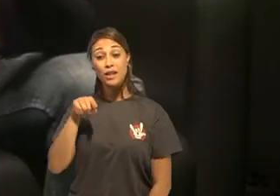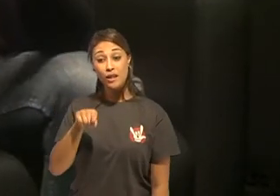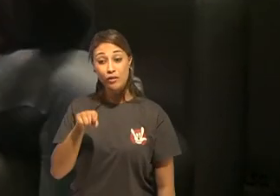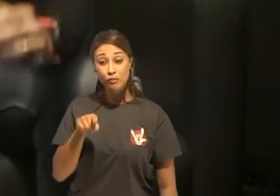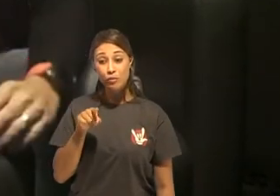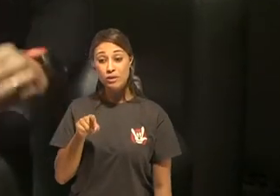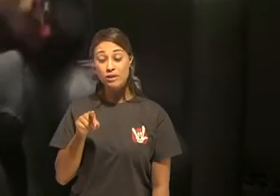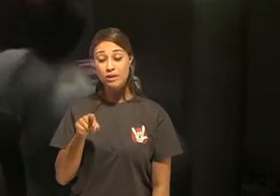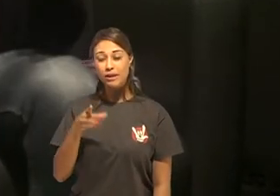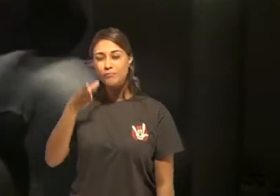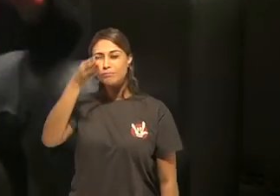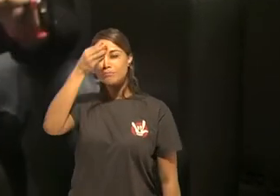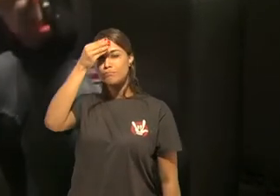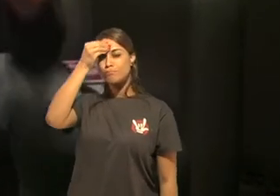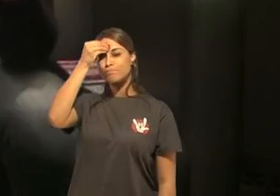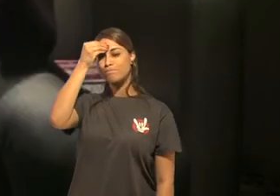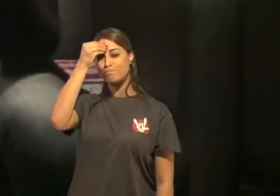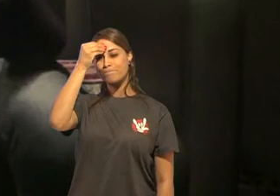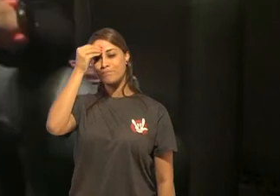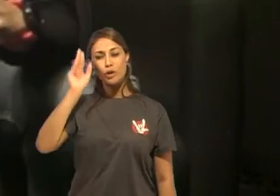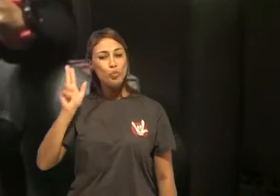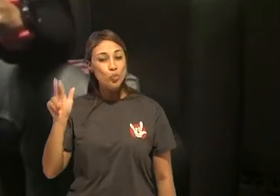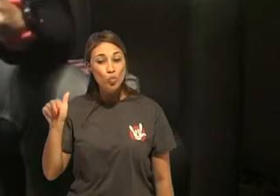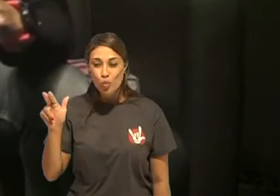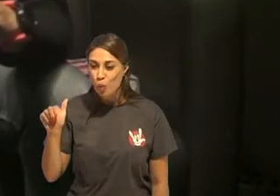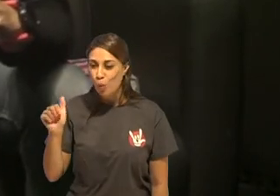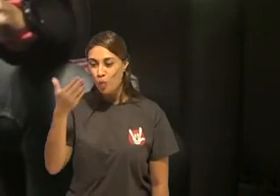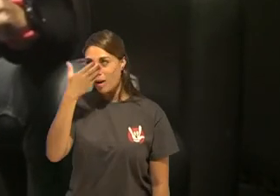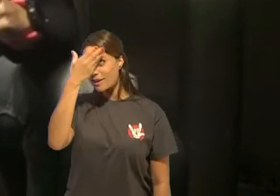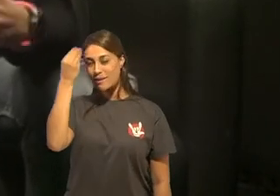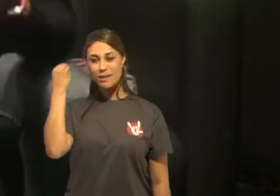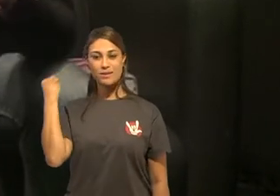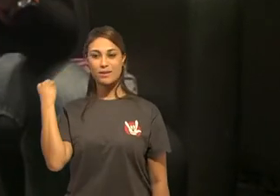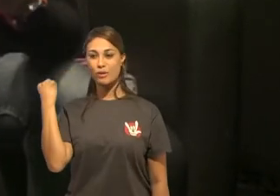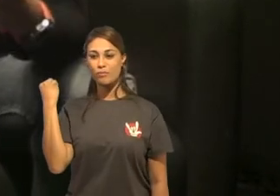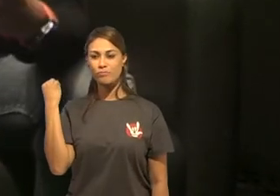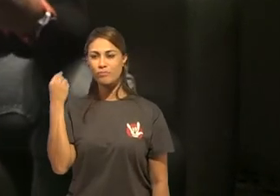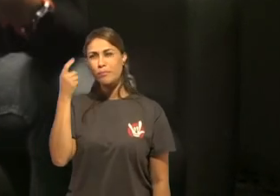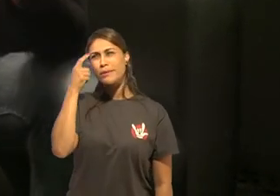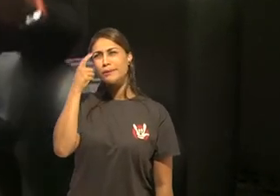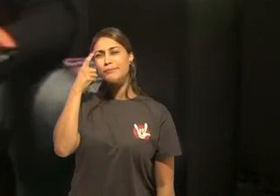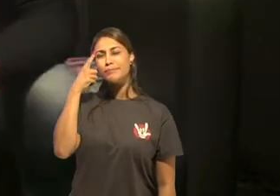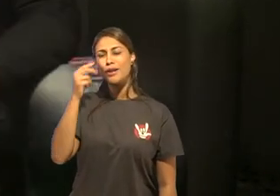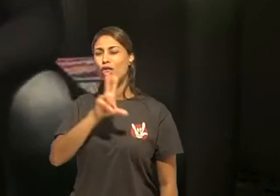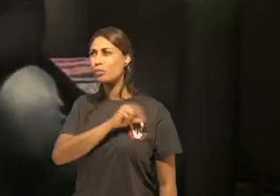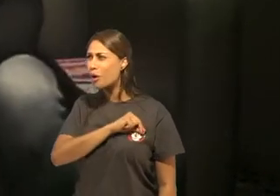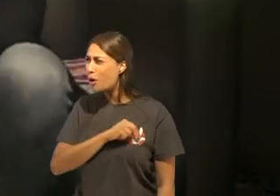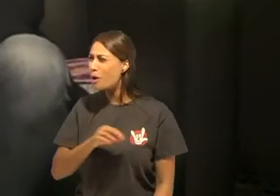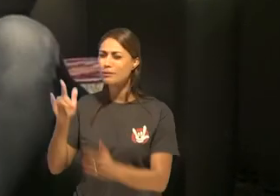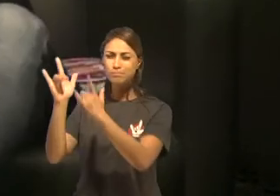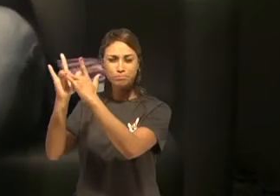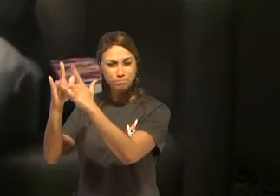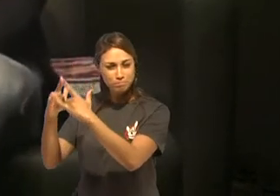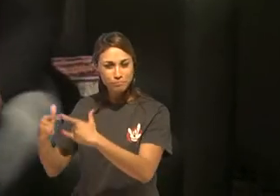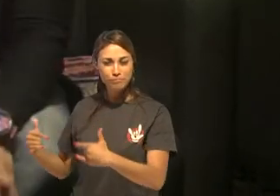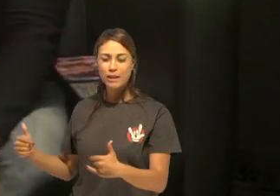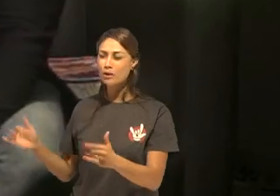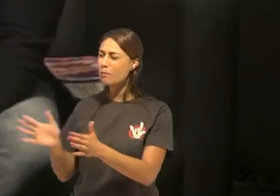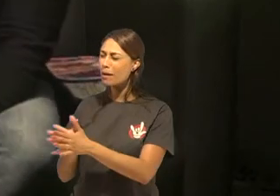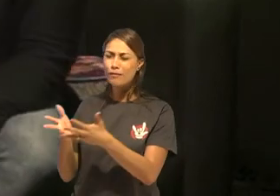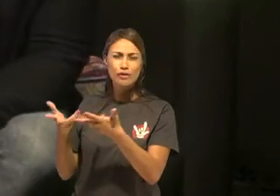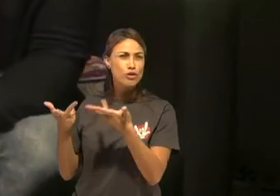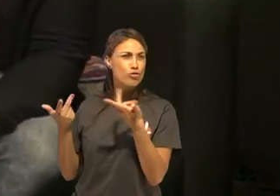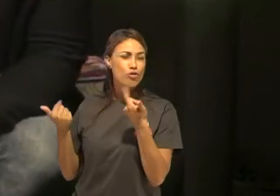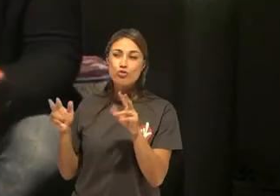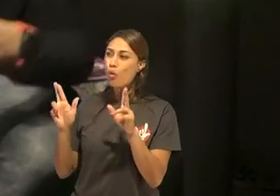acamp que você não esquece? Tem uma galera assistindo a gente, principalmente aqueles que são hoje do Magia 2, não é?